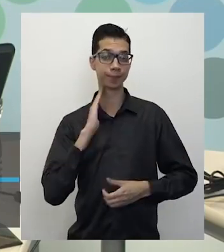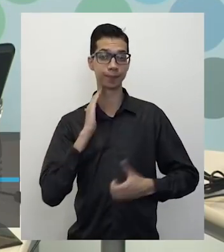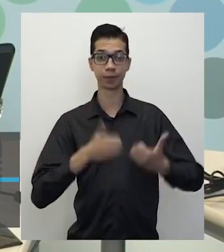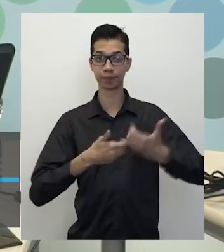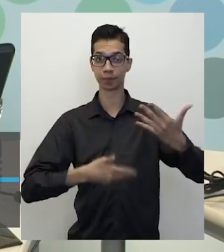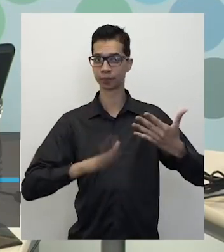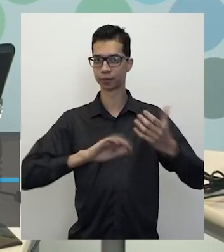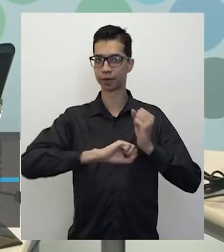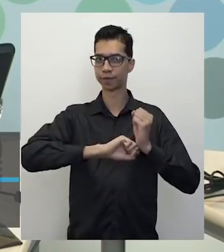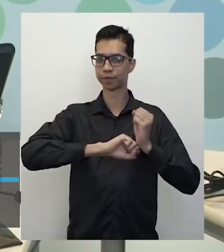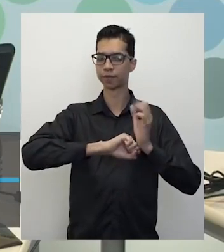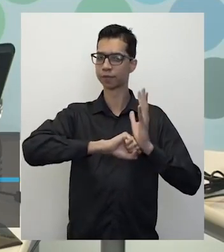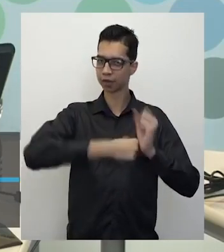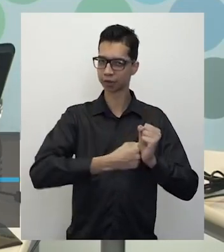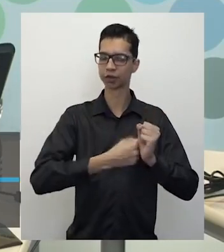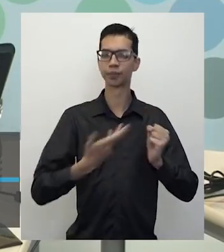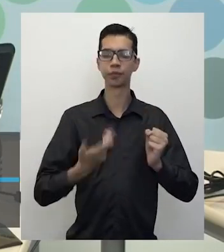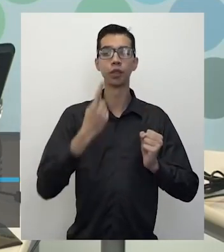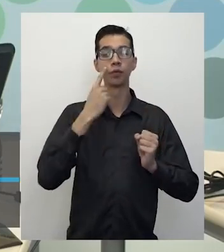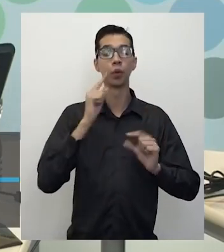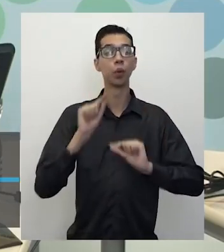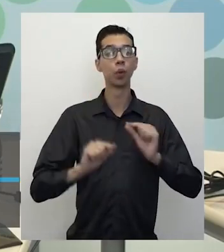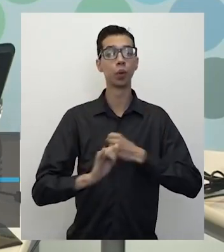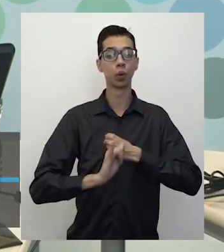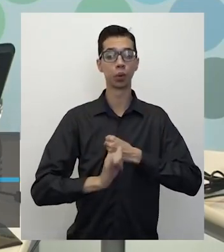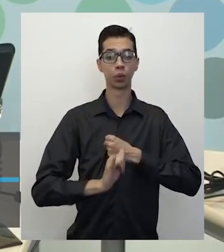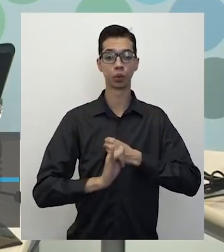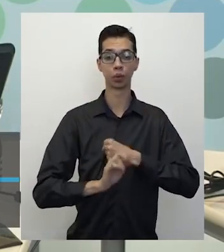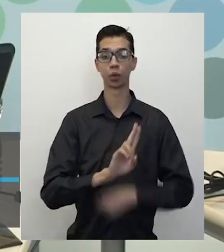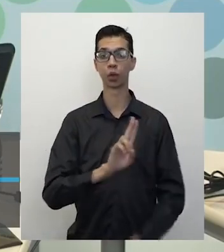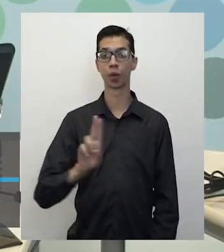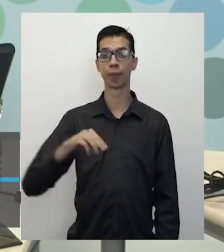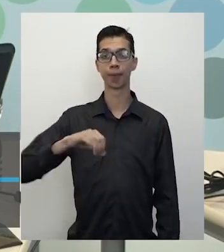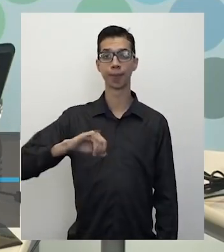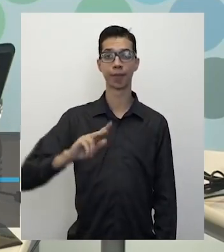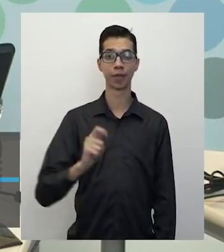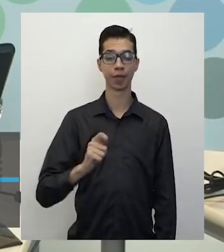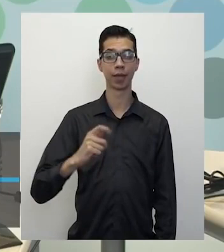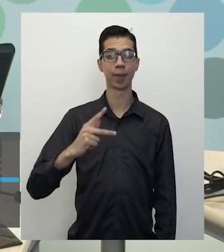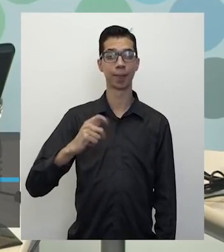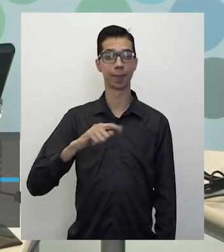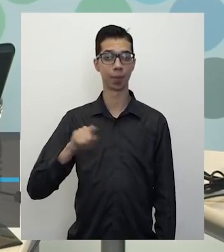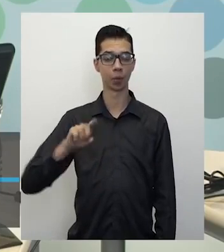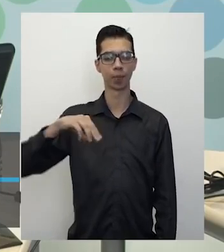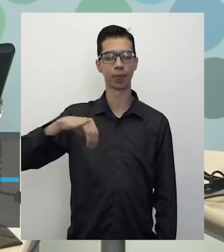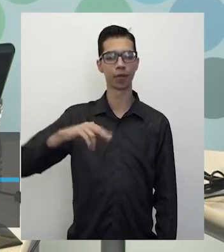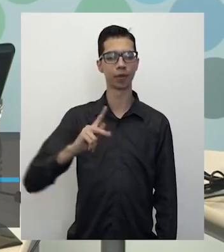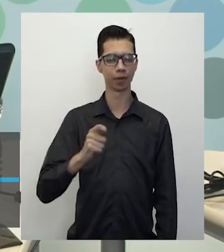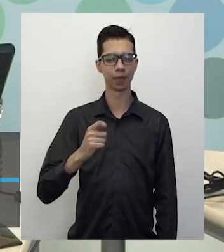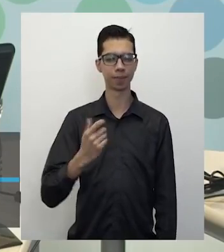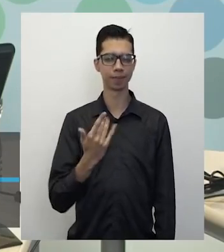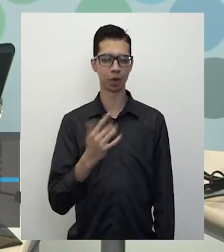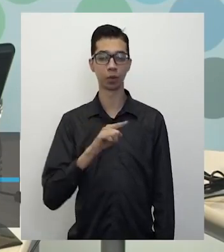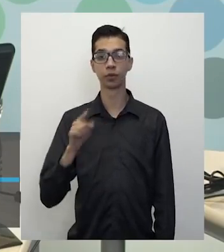o podcast da crônica Minha Pão, Minha Mão. Então, eu vou soltar o podcast e vocês vão